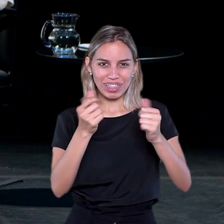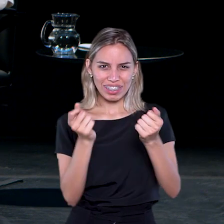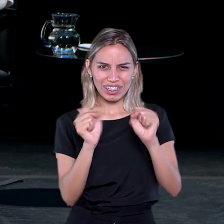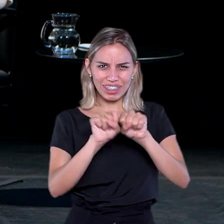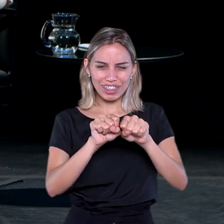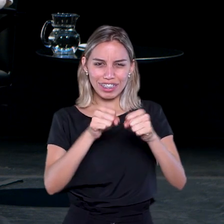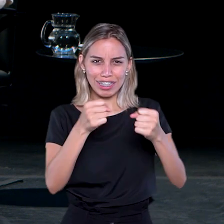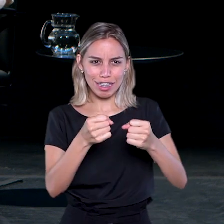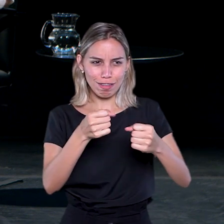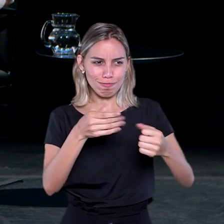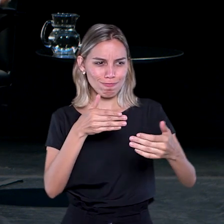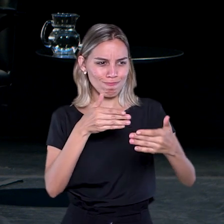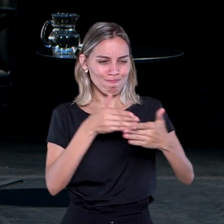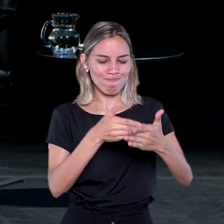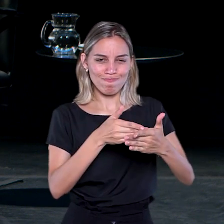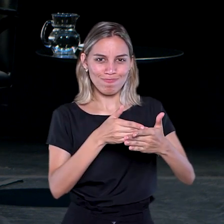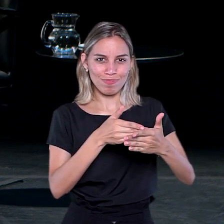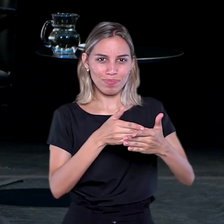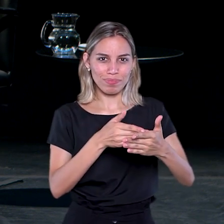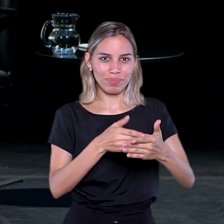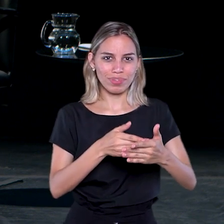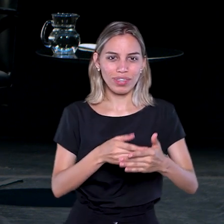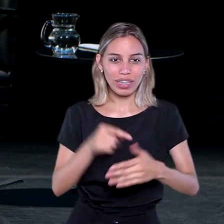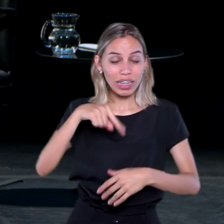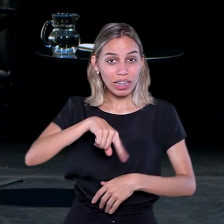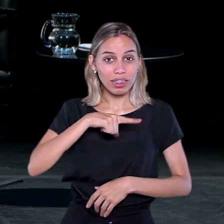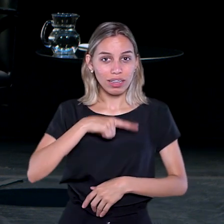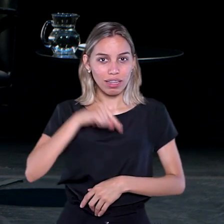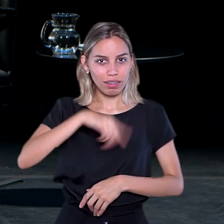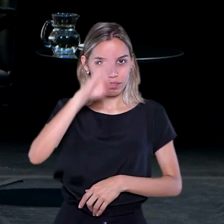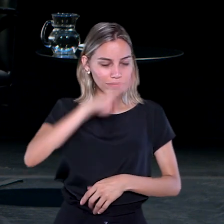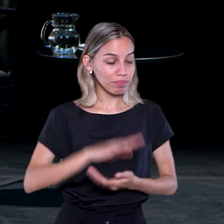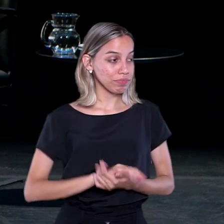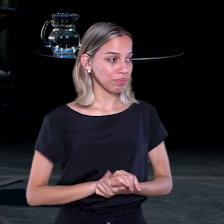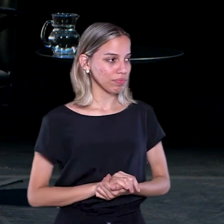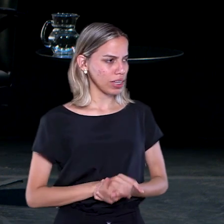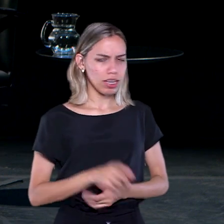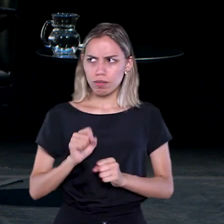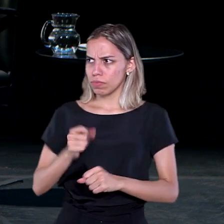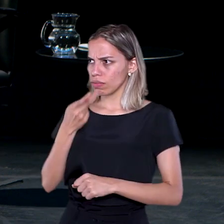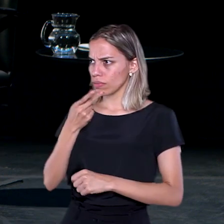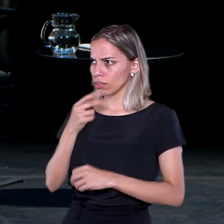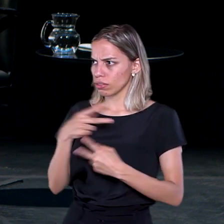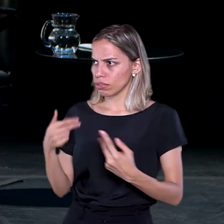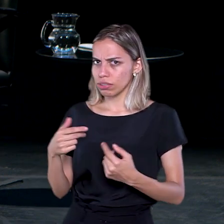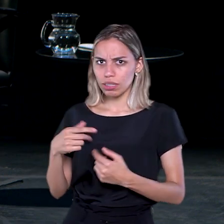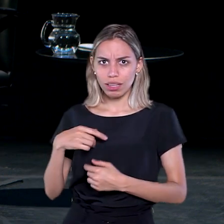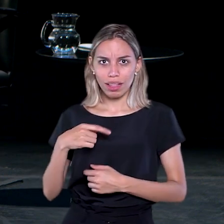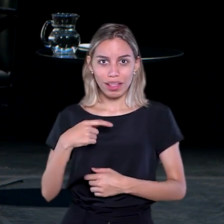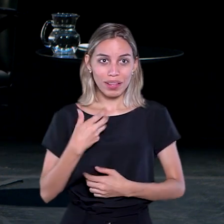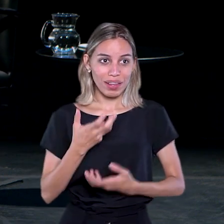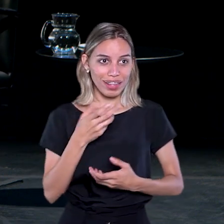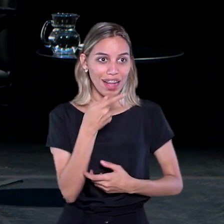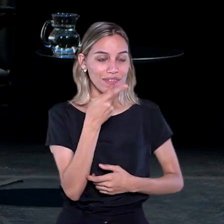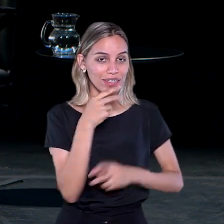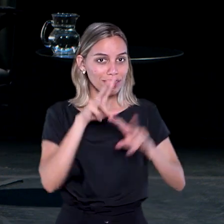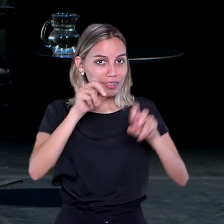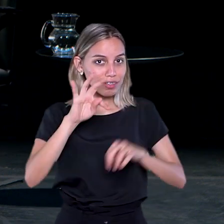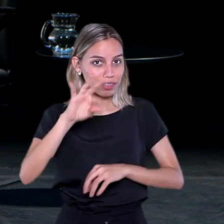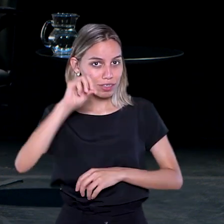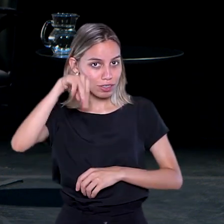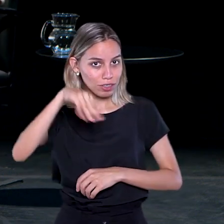temos. Posso dar uma mudada de assunto rápida? Pode. Eu não esqueci do negócio do Tom Farias, não, meu amigo querido. É isso que eu ia falar. Então fala,